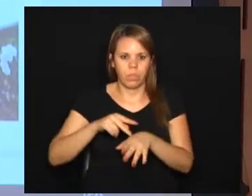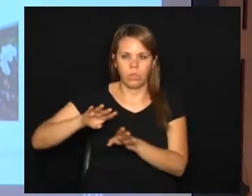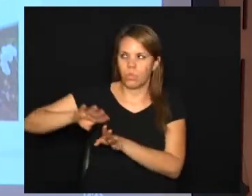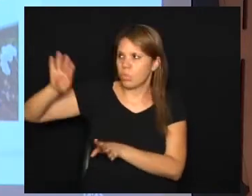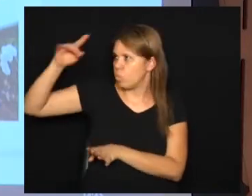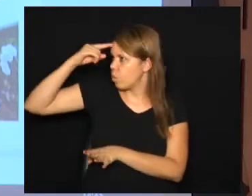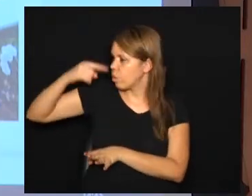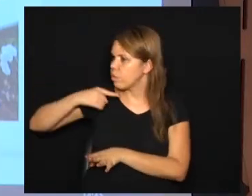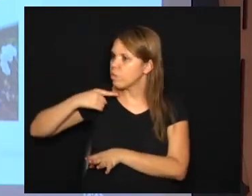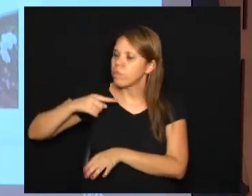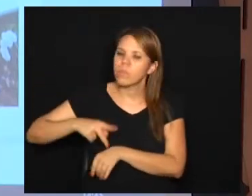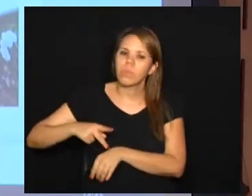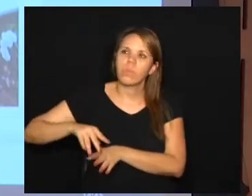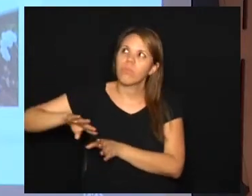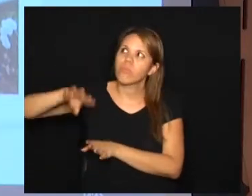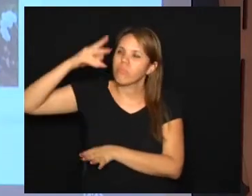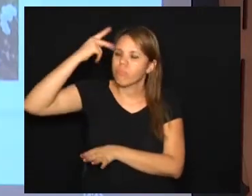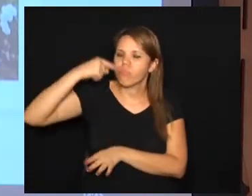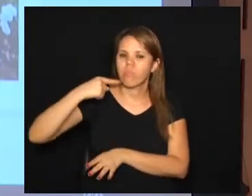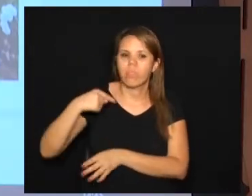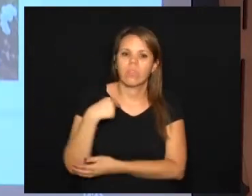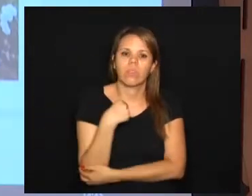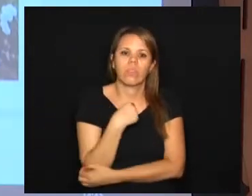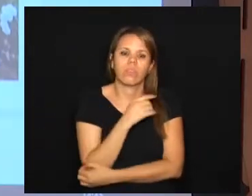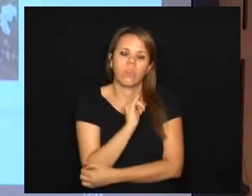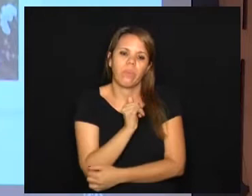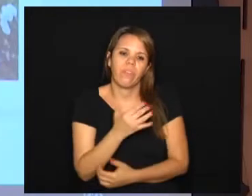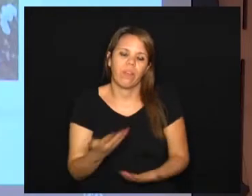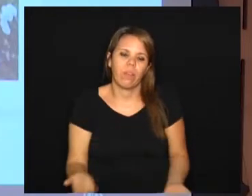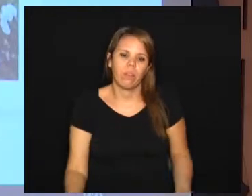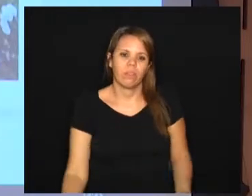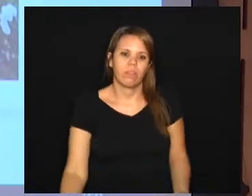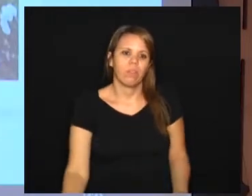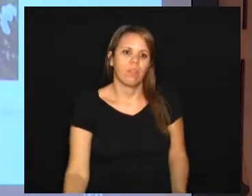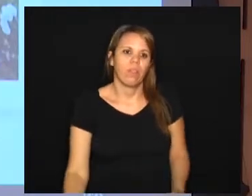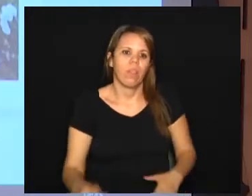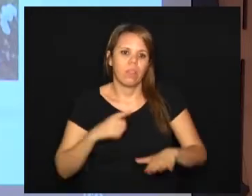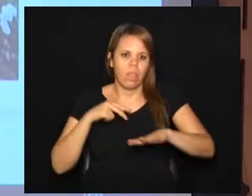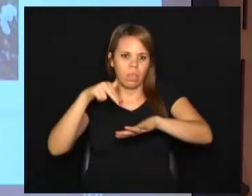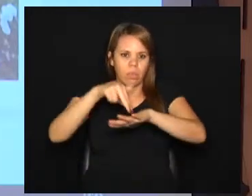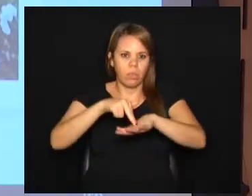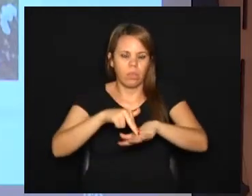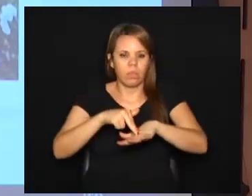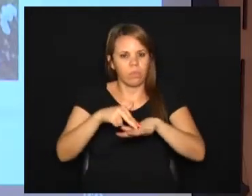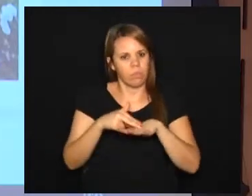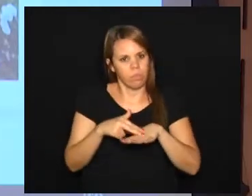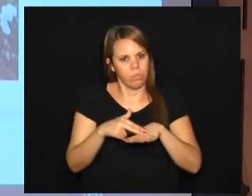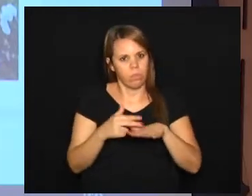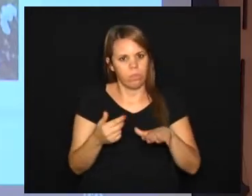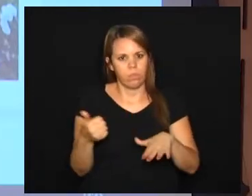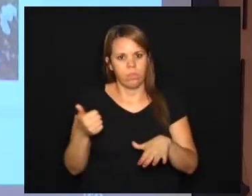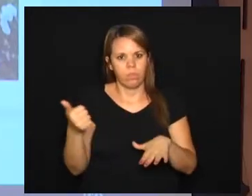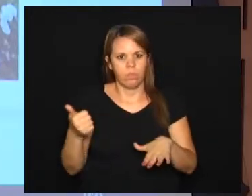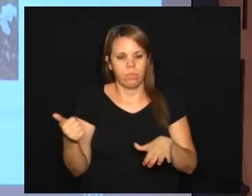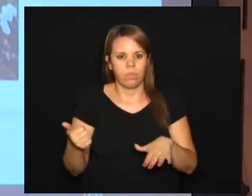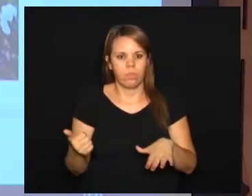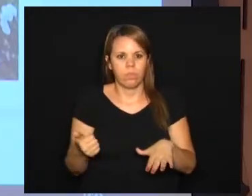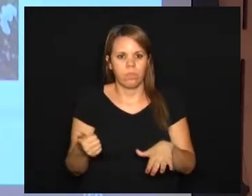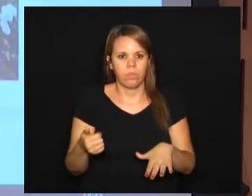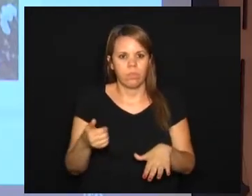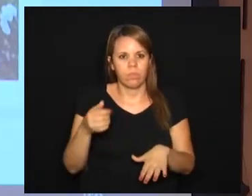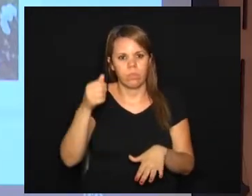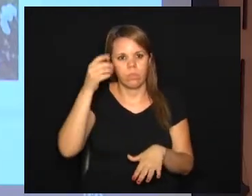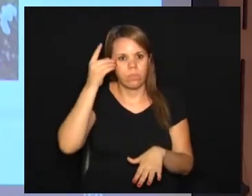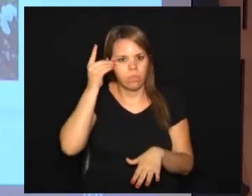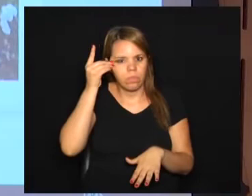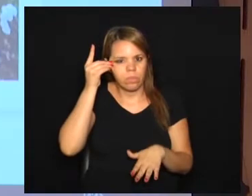Só para a gente frisar. Uma foto tem no palco uma menina em primeiro plano com síndrome de Down, fazendo